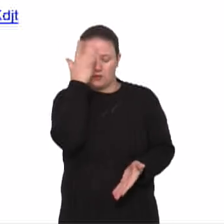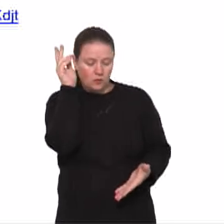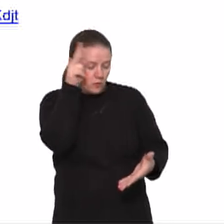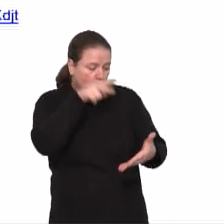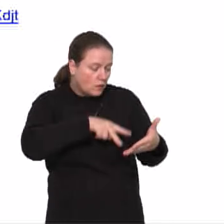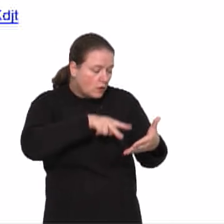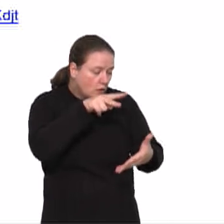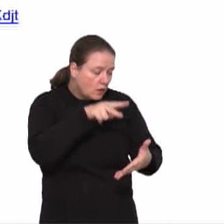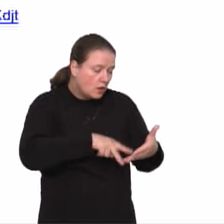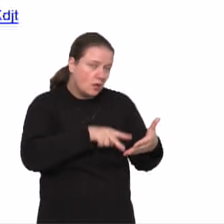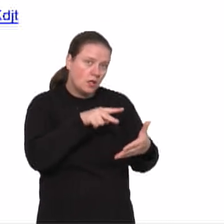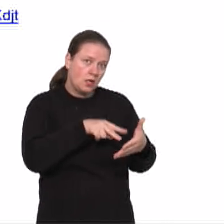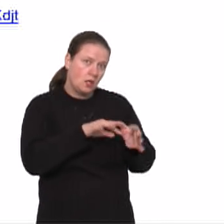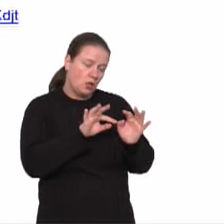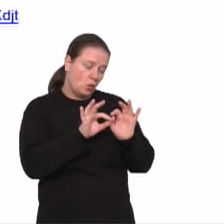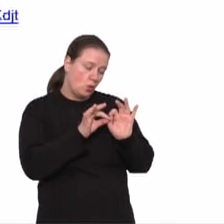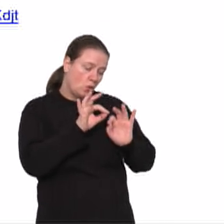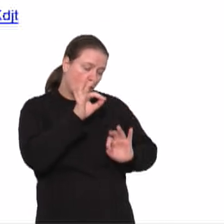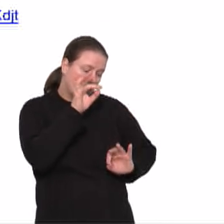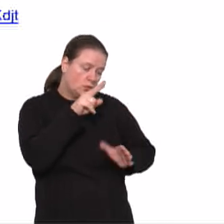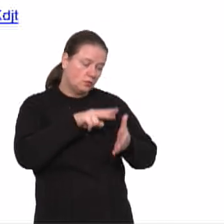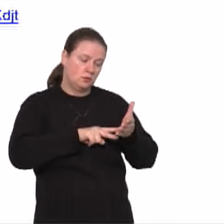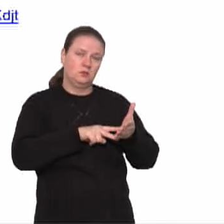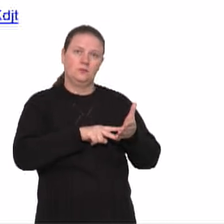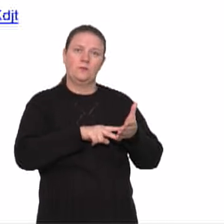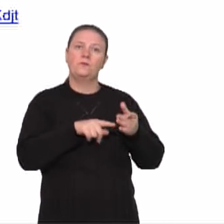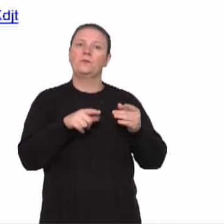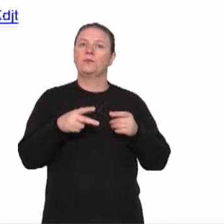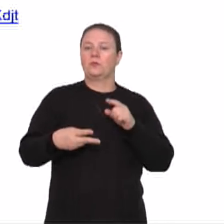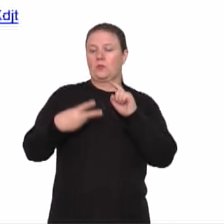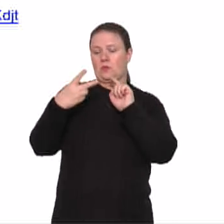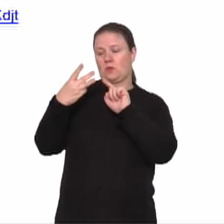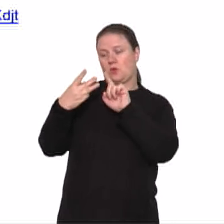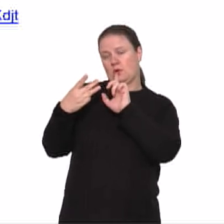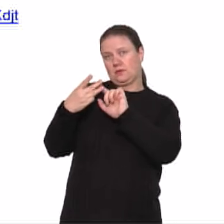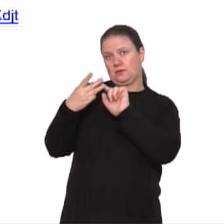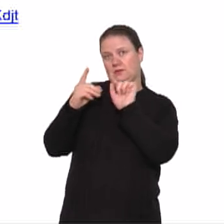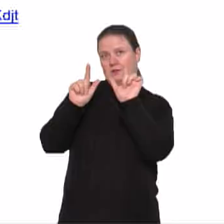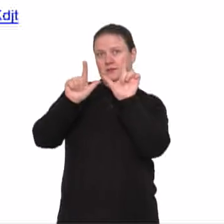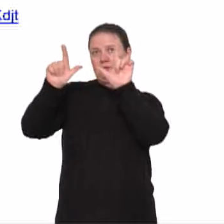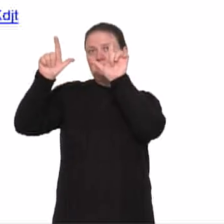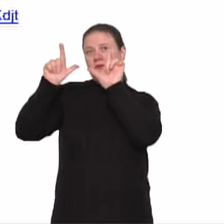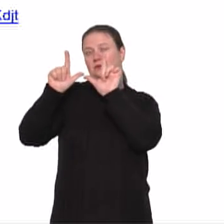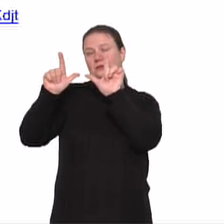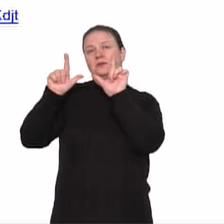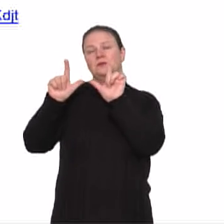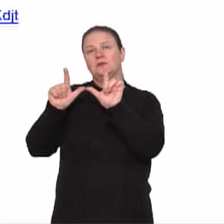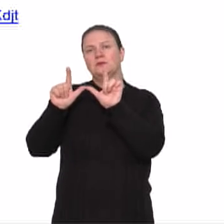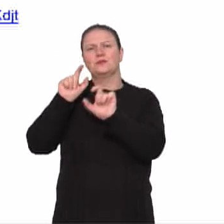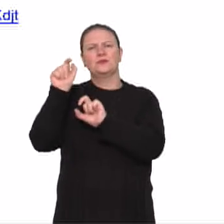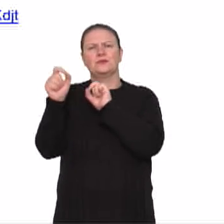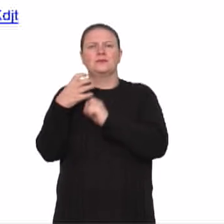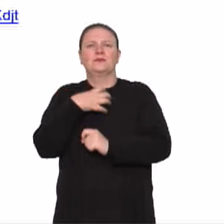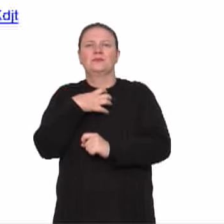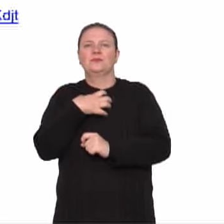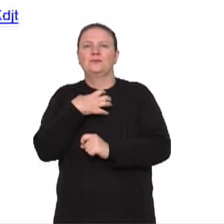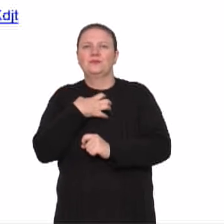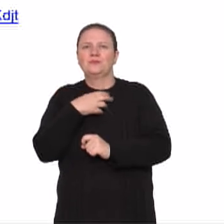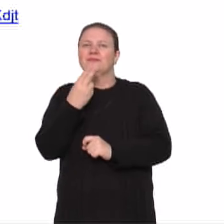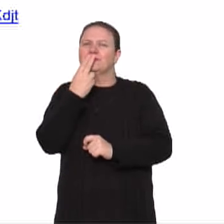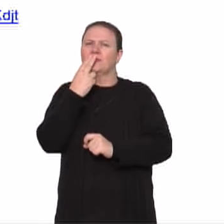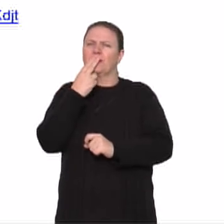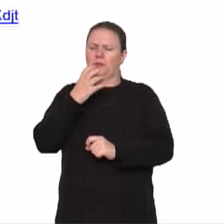as expressões faciais, os gestos. No terceiro quadrinho também qual é a forma ali como a Mônica